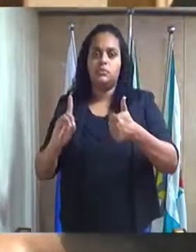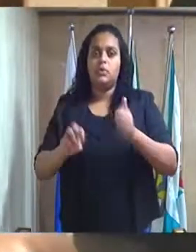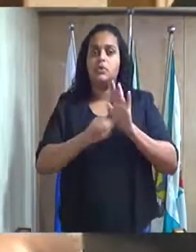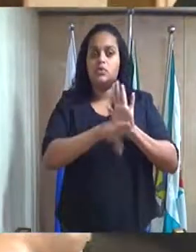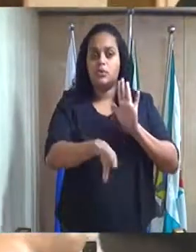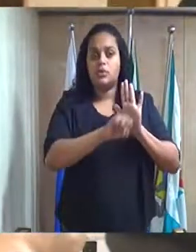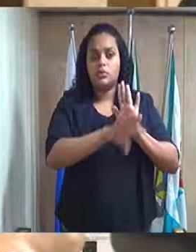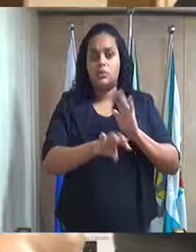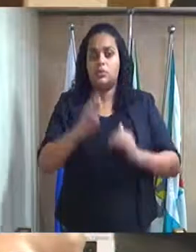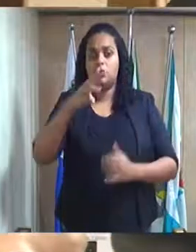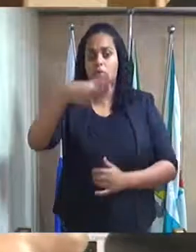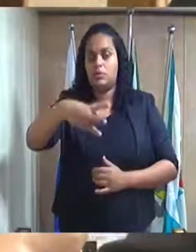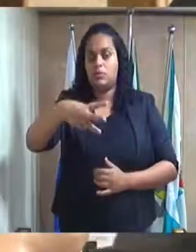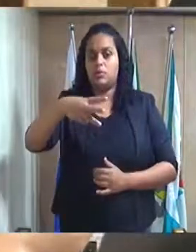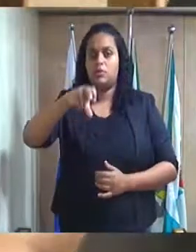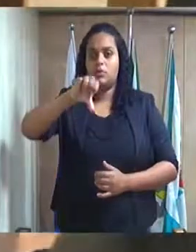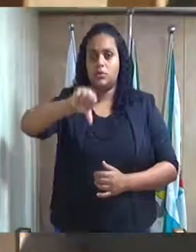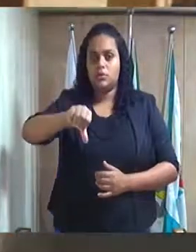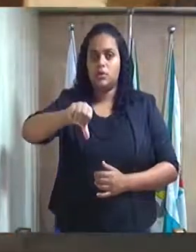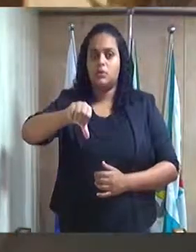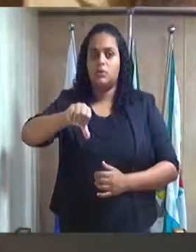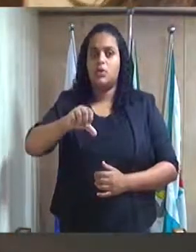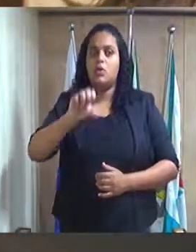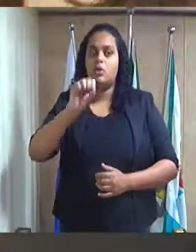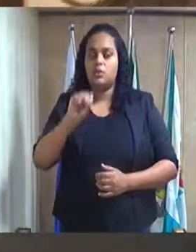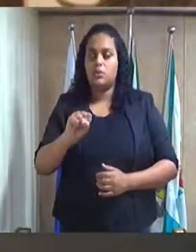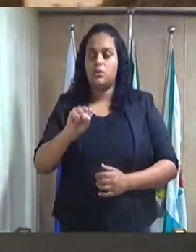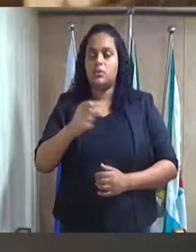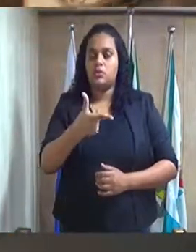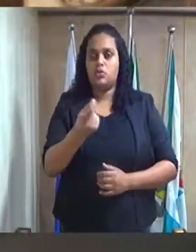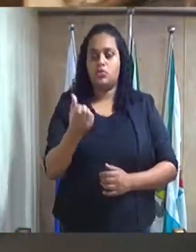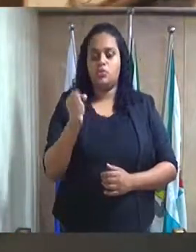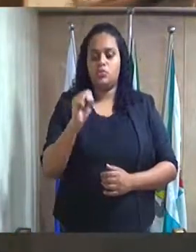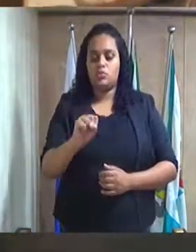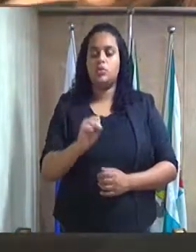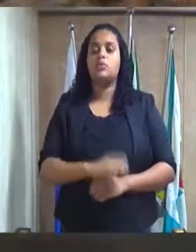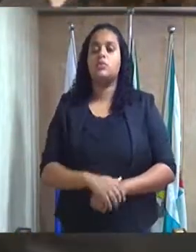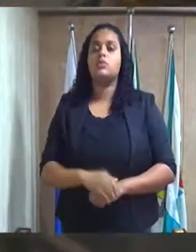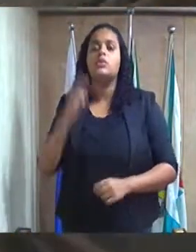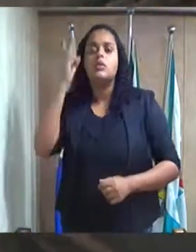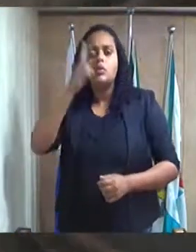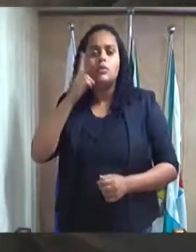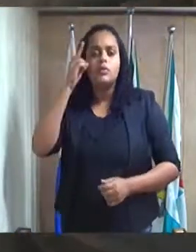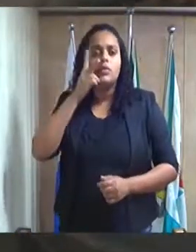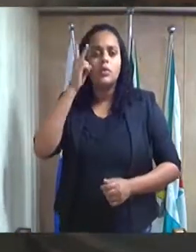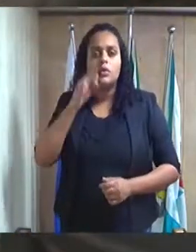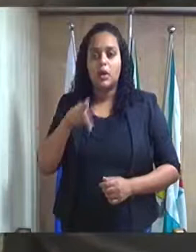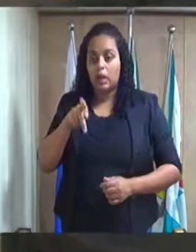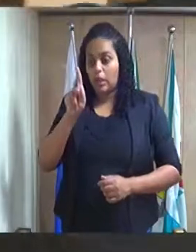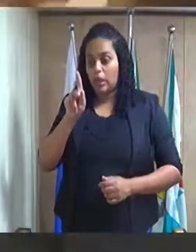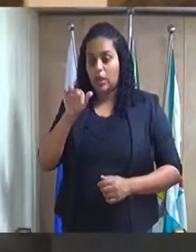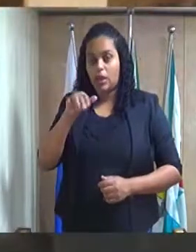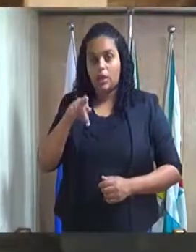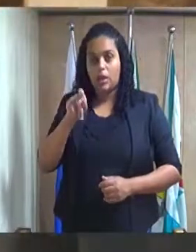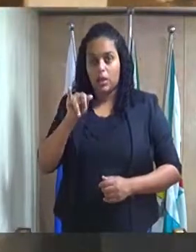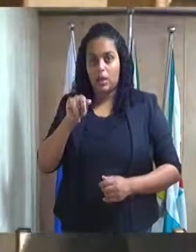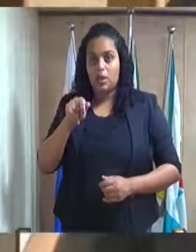número 3.976 de 2018. Do excelentíssimo senhor vereador Kiko de Xerém,